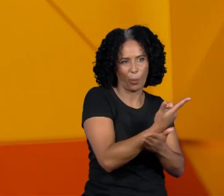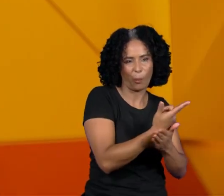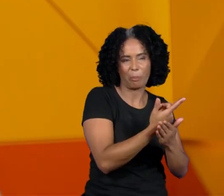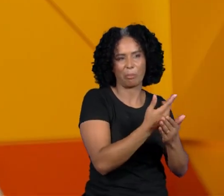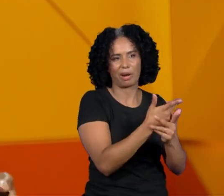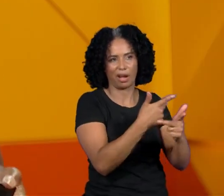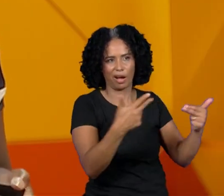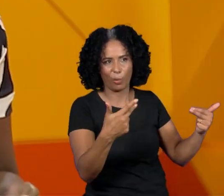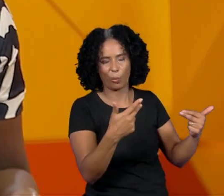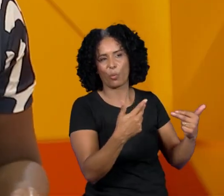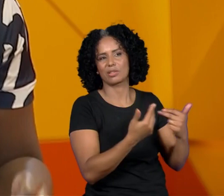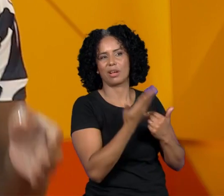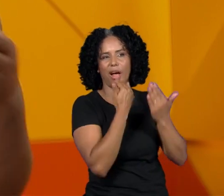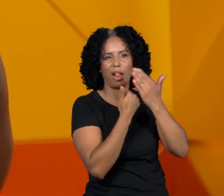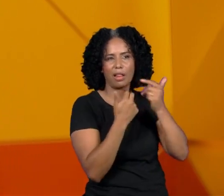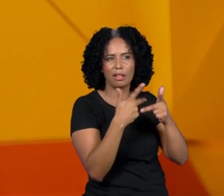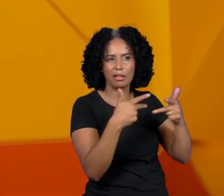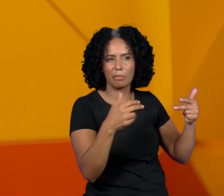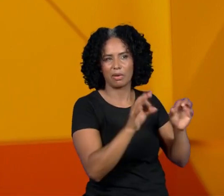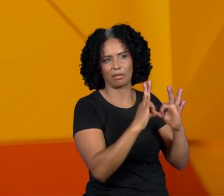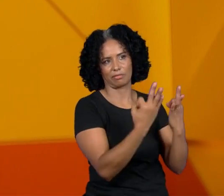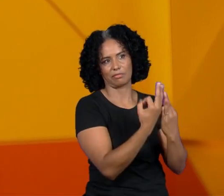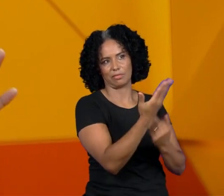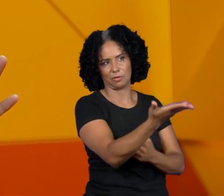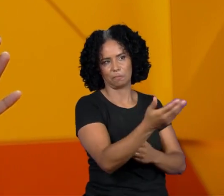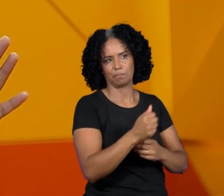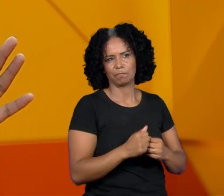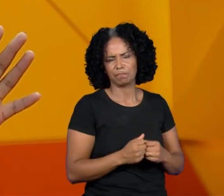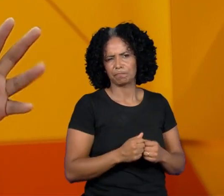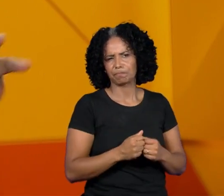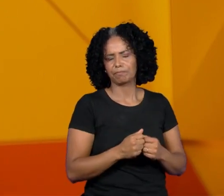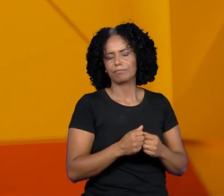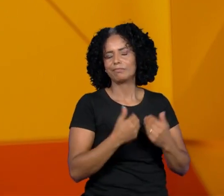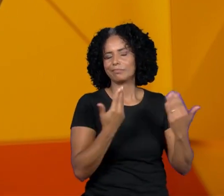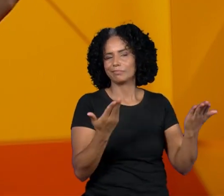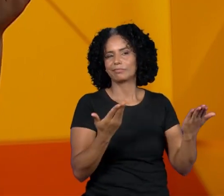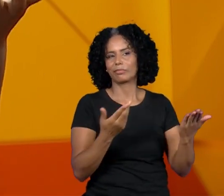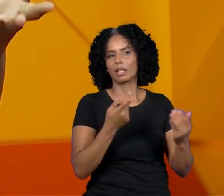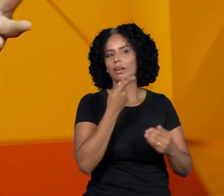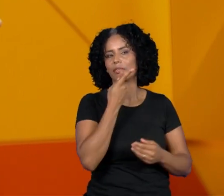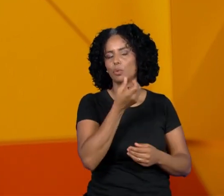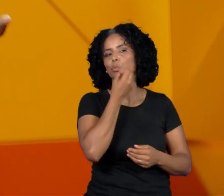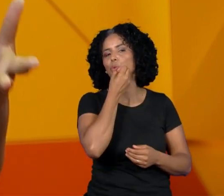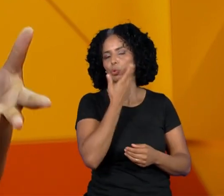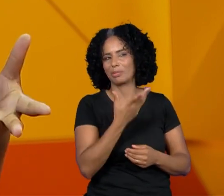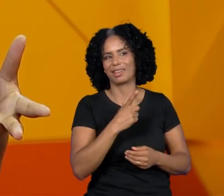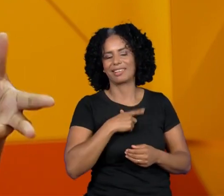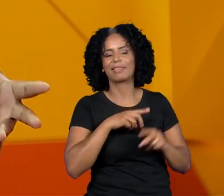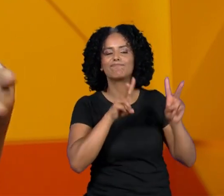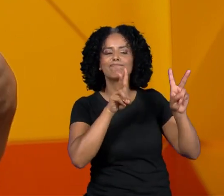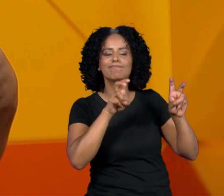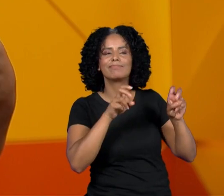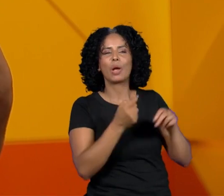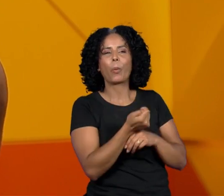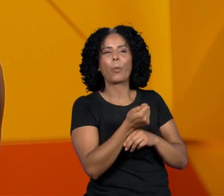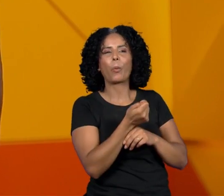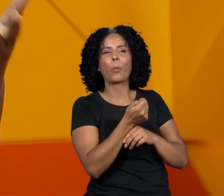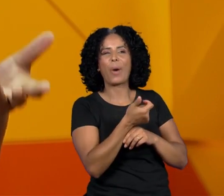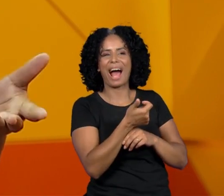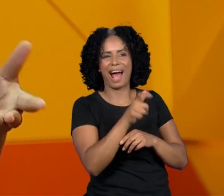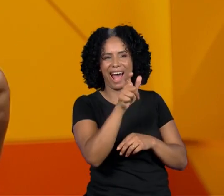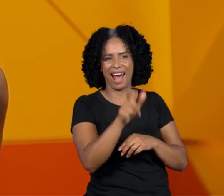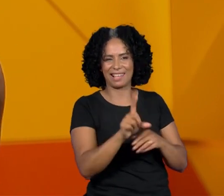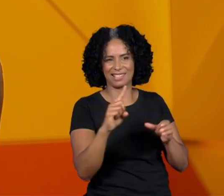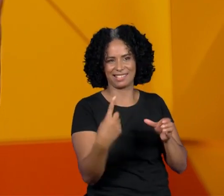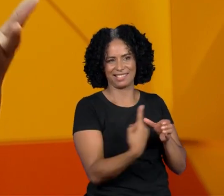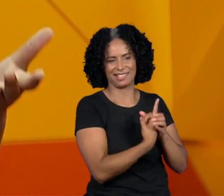família, né, que nós temos aqui no Brasil. Verônica, Ediane falou muito bem desse termo quase da família, que é um termo que a gente